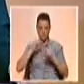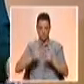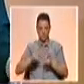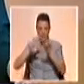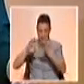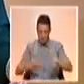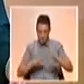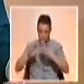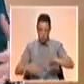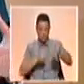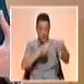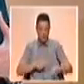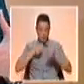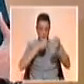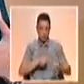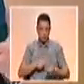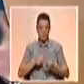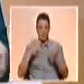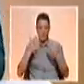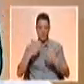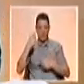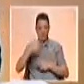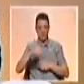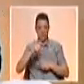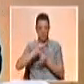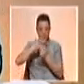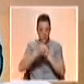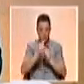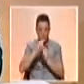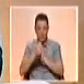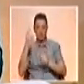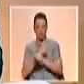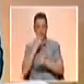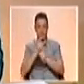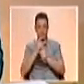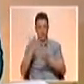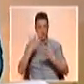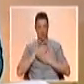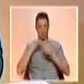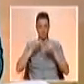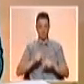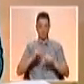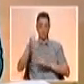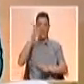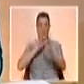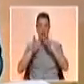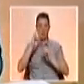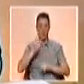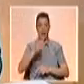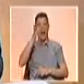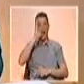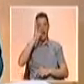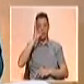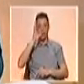produção primária da agricultura, mais temos de transformar o produto para chegar a nós. Mais água se consome. Nós não precisamos